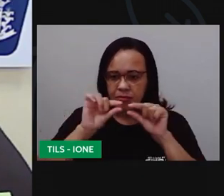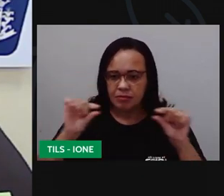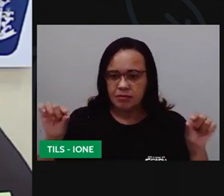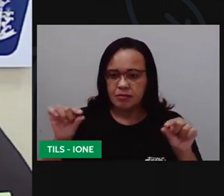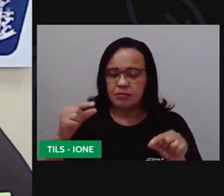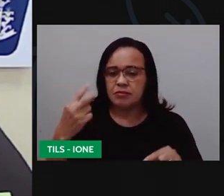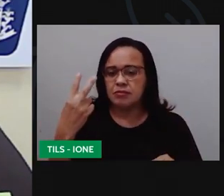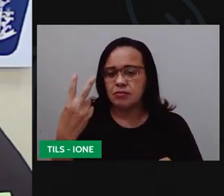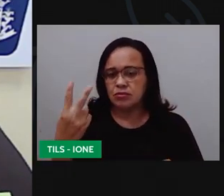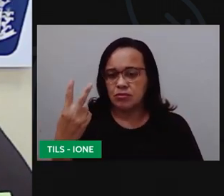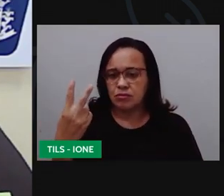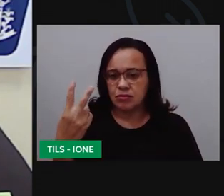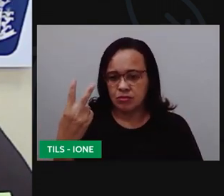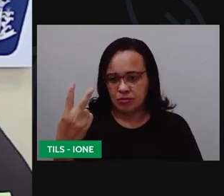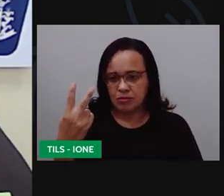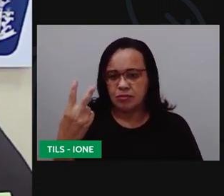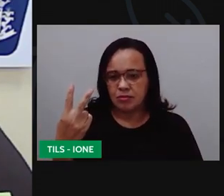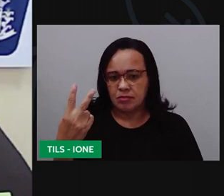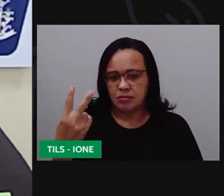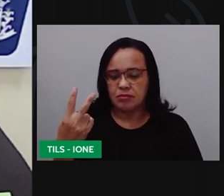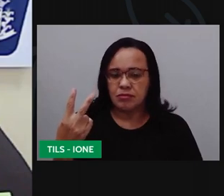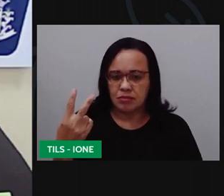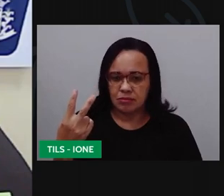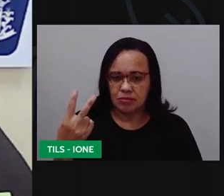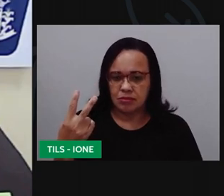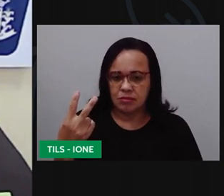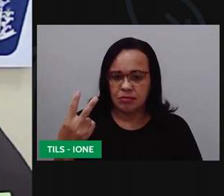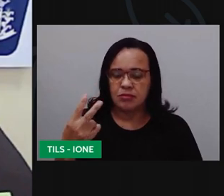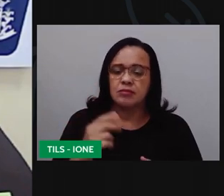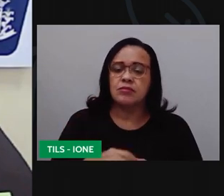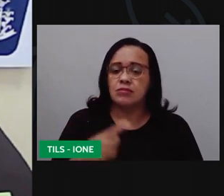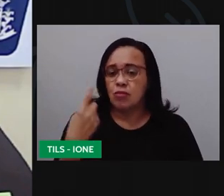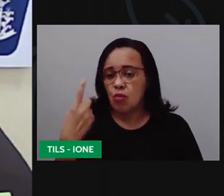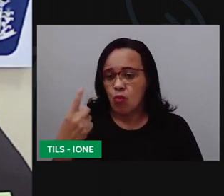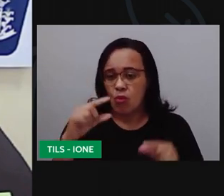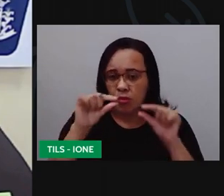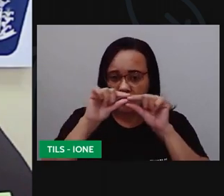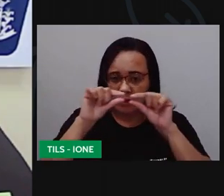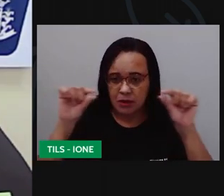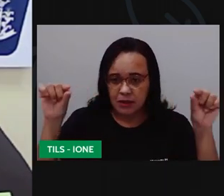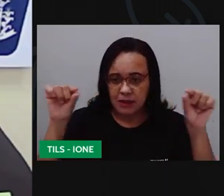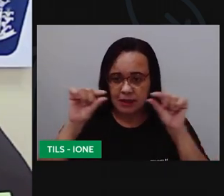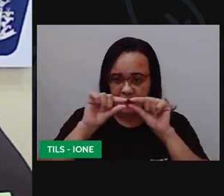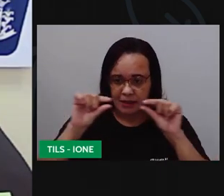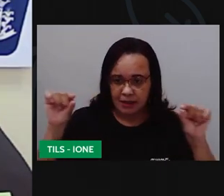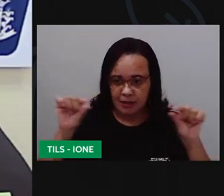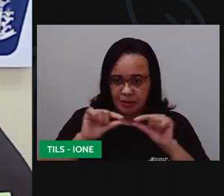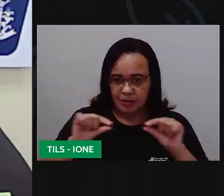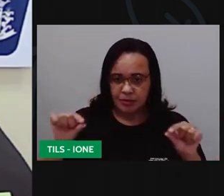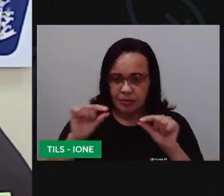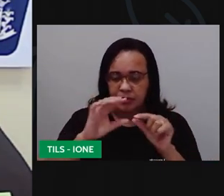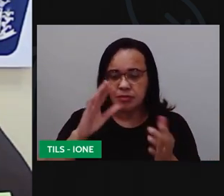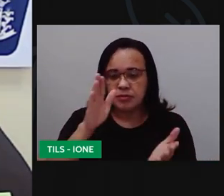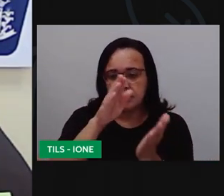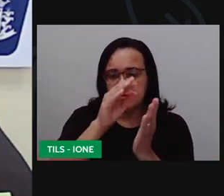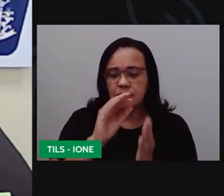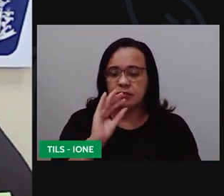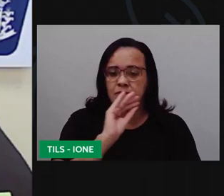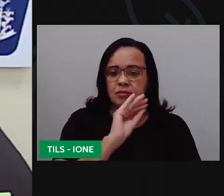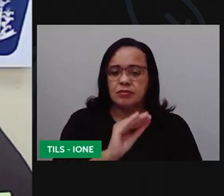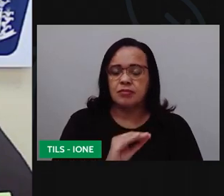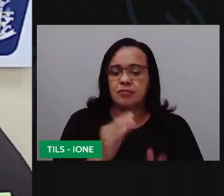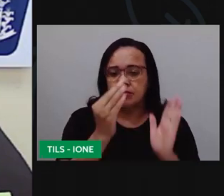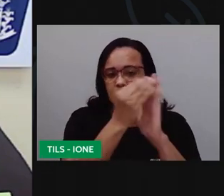dois. Quantas linhas aqui? Ó, uma linha por enquanto. Vou preencher tudo, ó. Mais uma